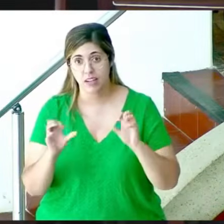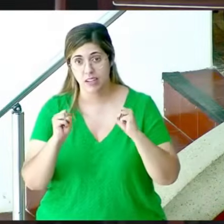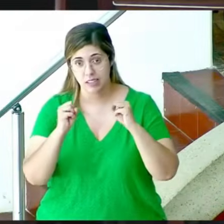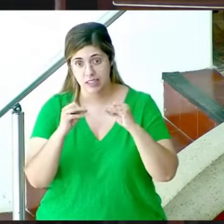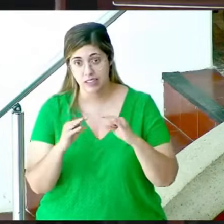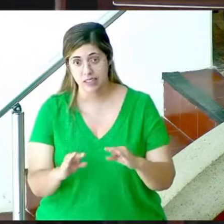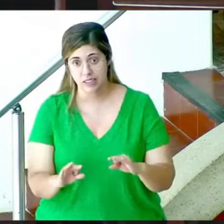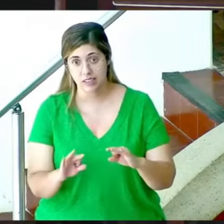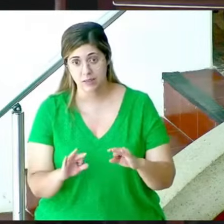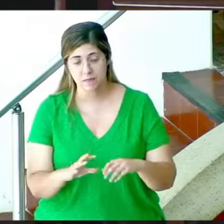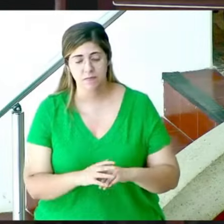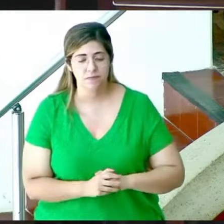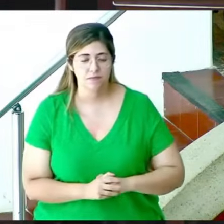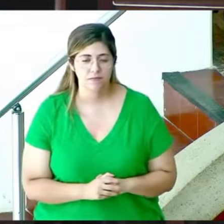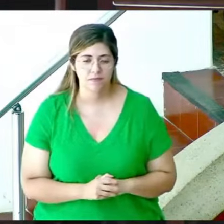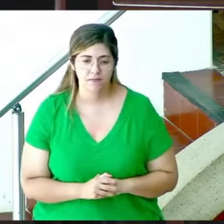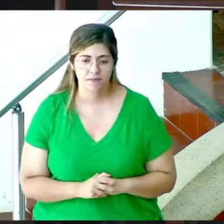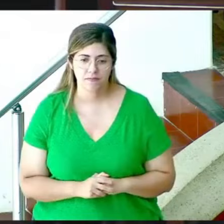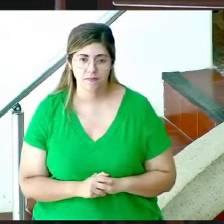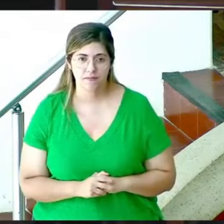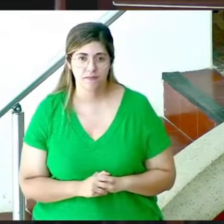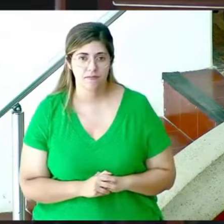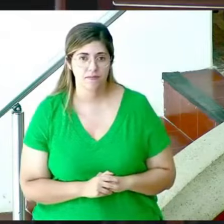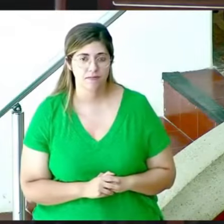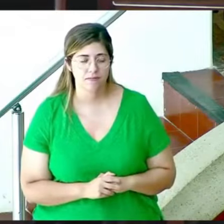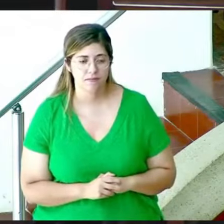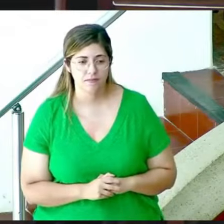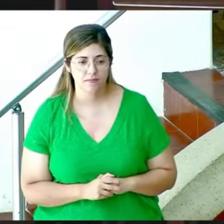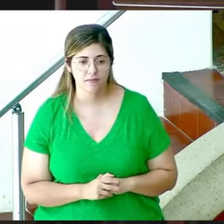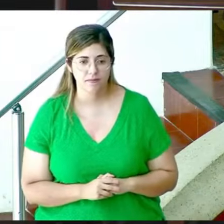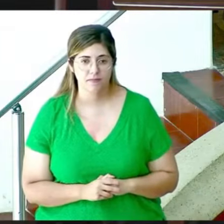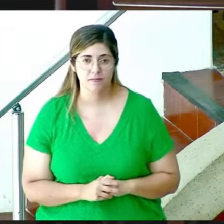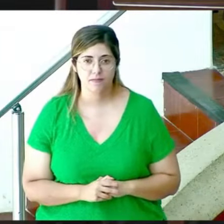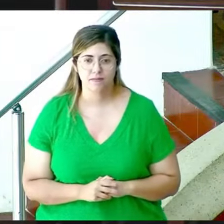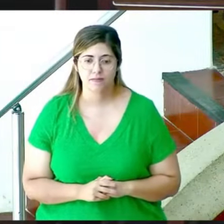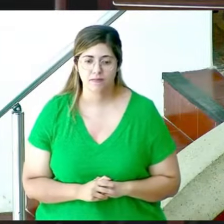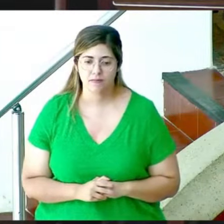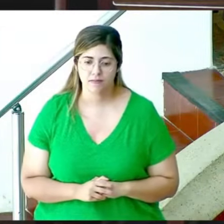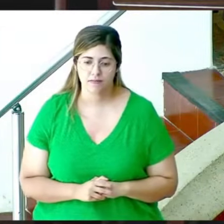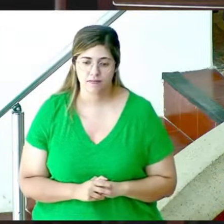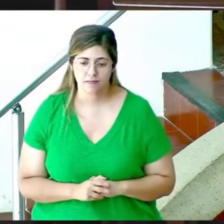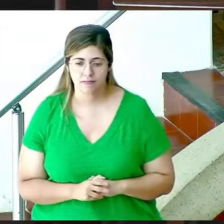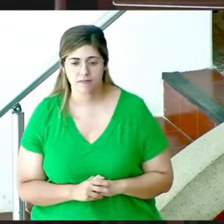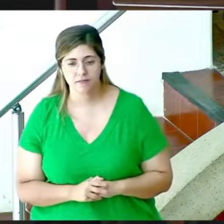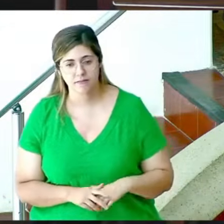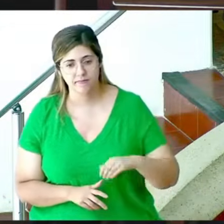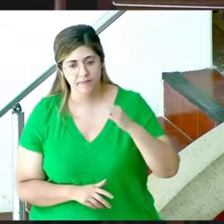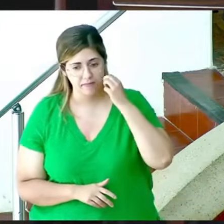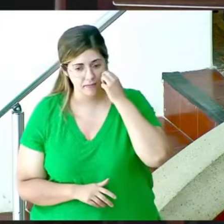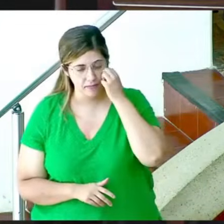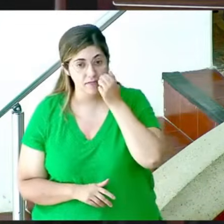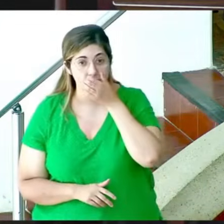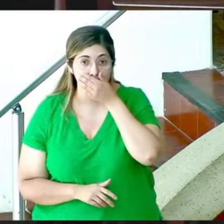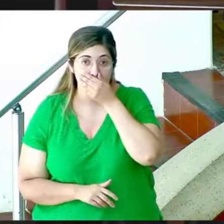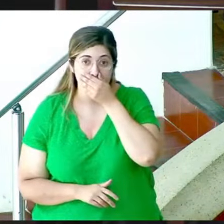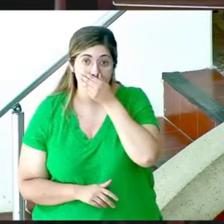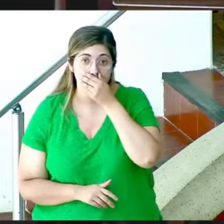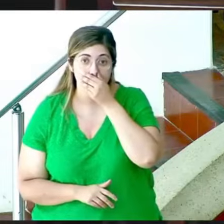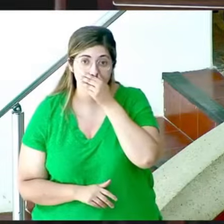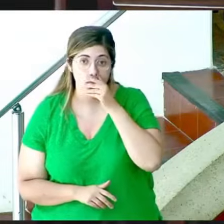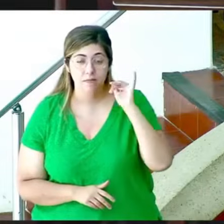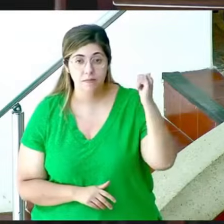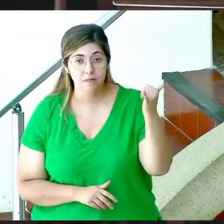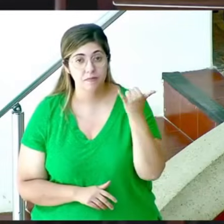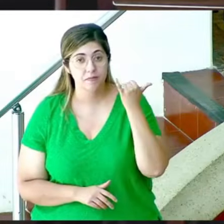vou fazer algumas aplicações. 1 de Pedro 5, versículos 10 e versículo 11. Está escrito